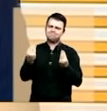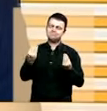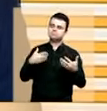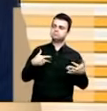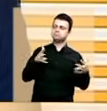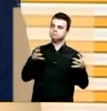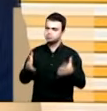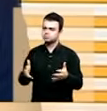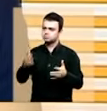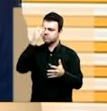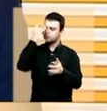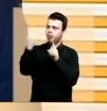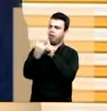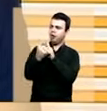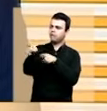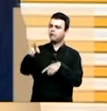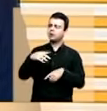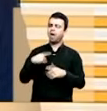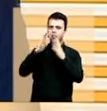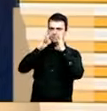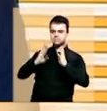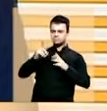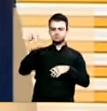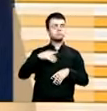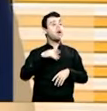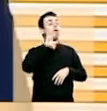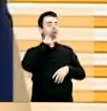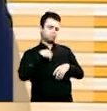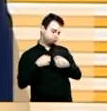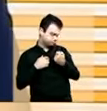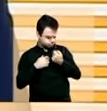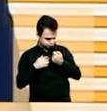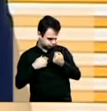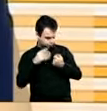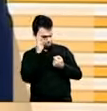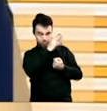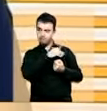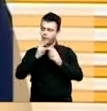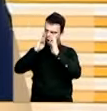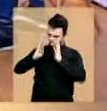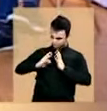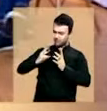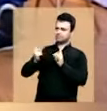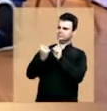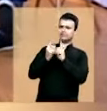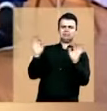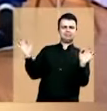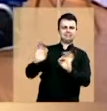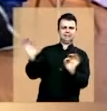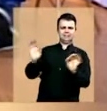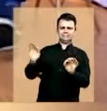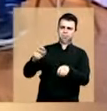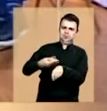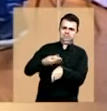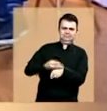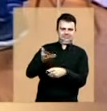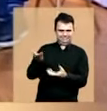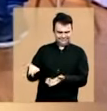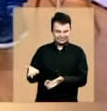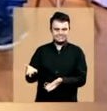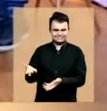você entrar num local para ser atendido, a pessoa não te atende porque está entretida com um brinquedinho, com o aparelhinho novo, que é